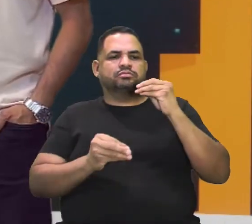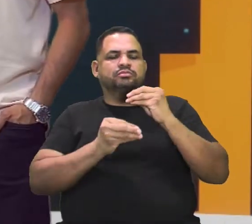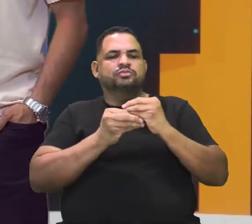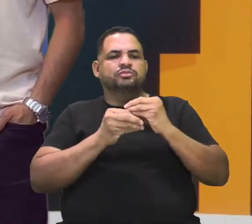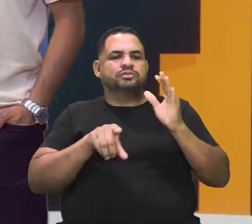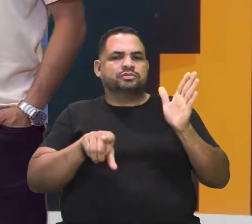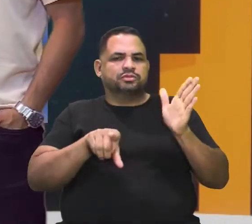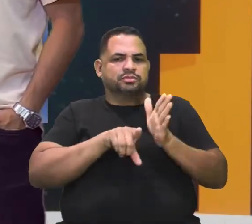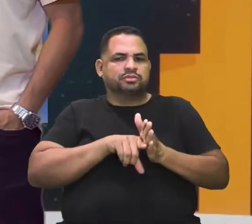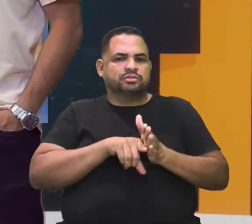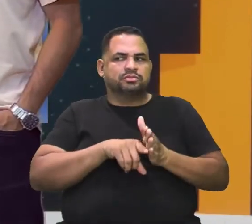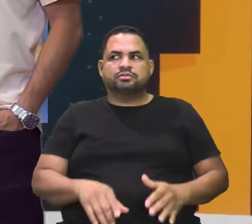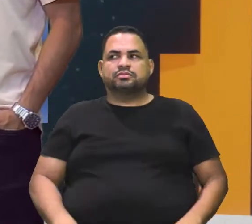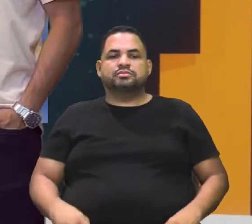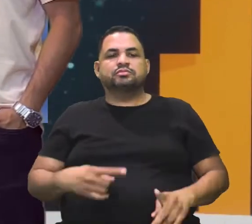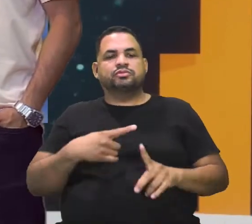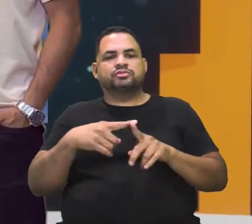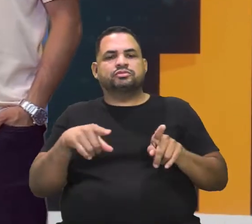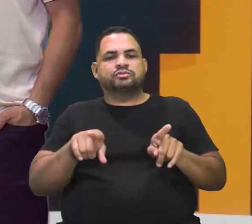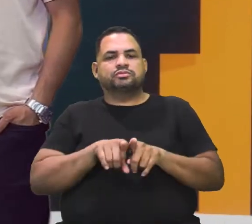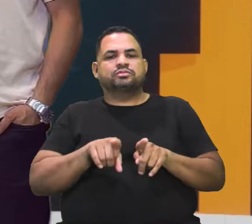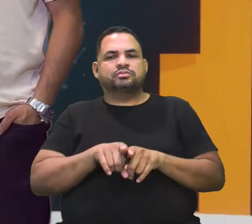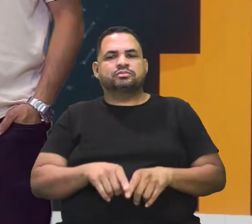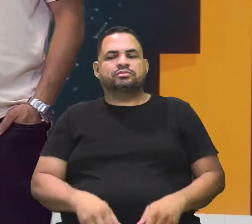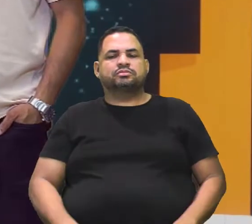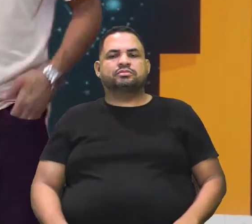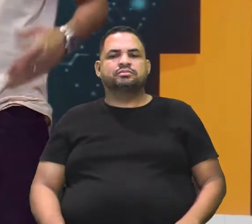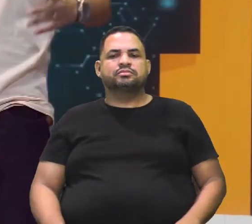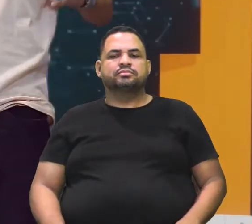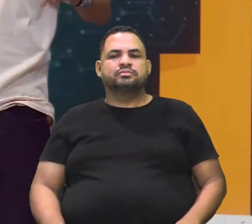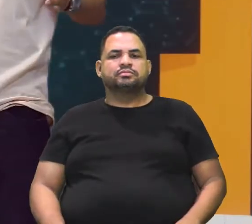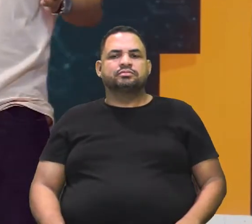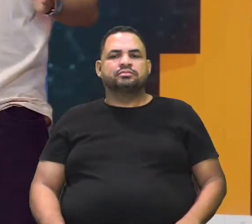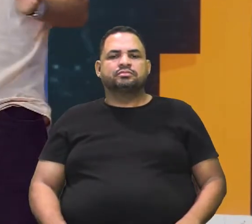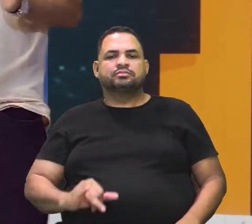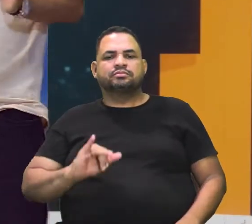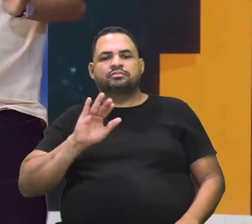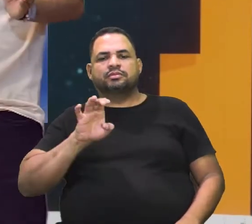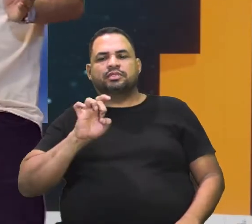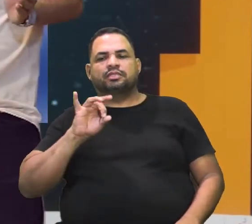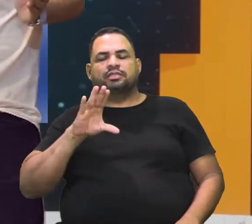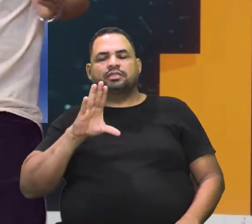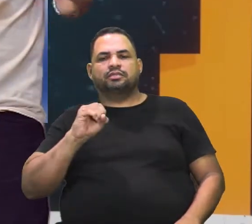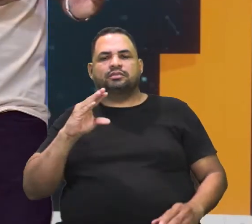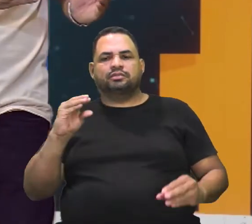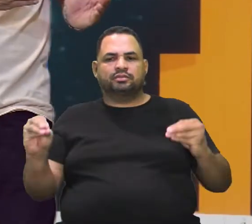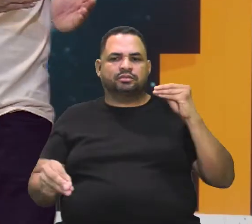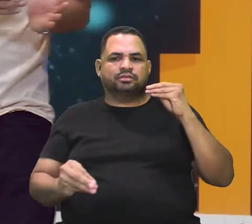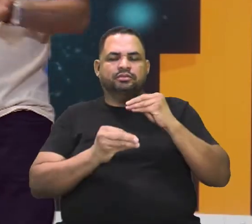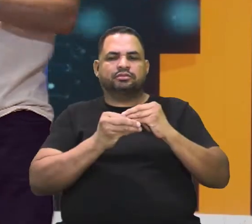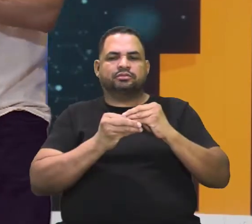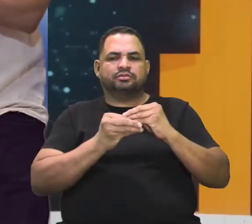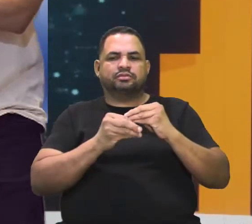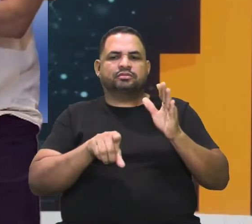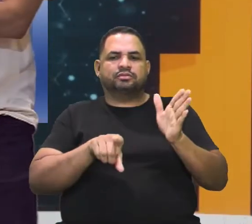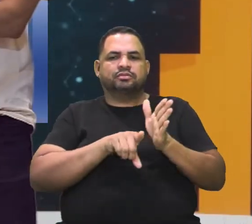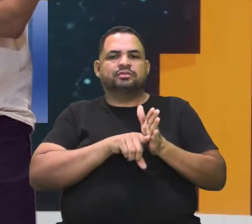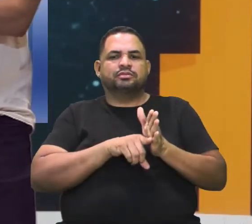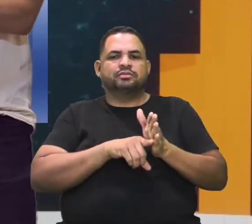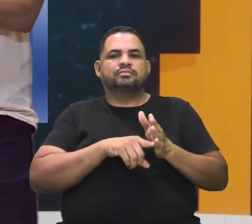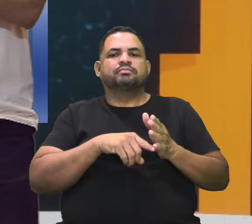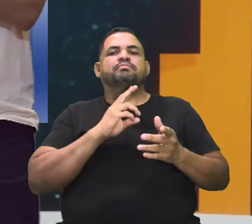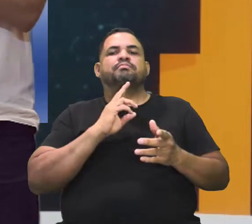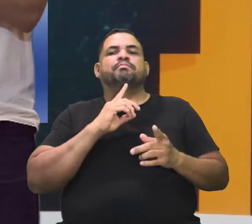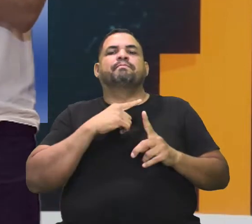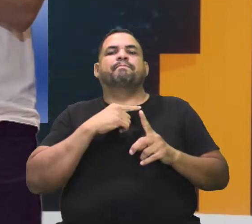negativos e os positivos também. É interessante lembrar o seguinte, porque os números inteiros, ele acrescenta os negativos, mas continua com os